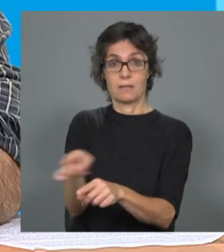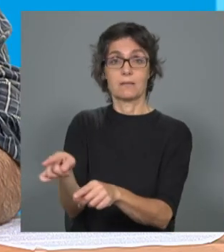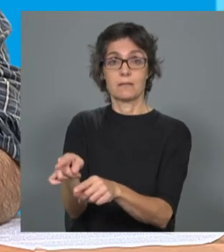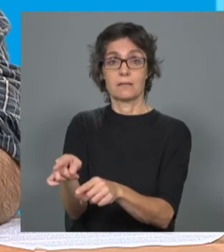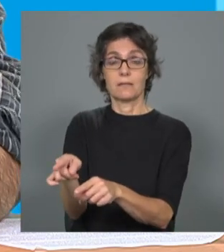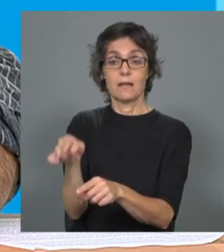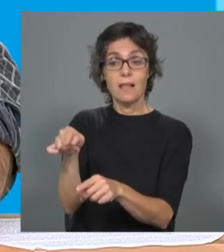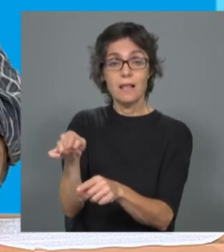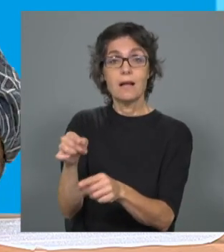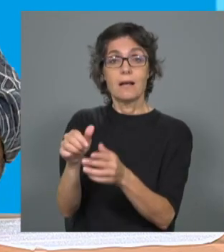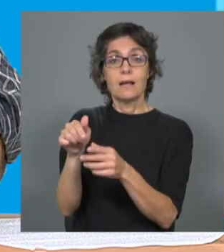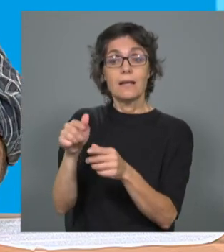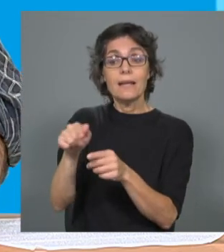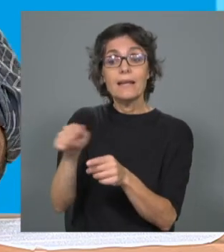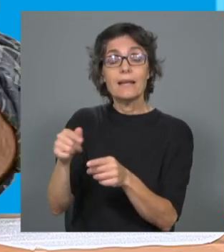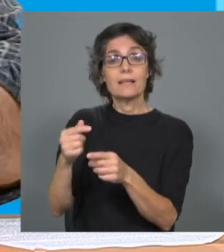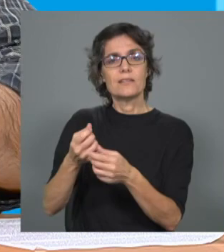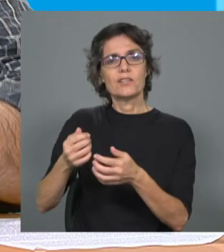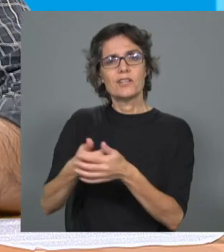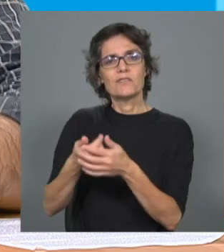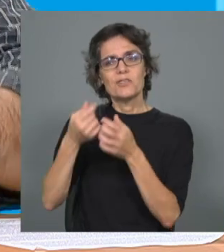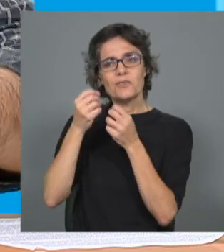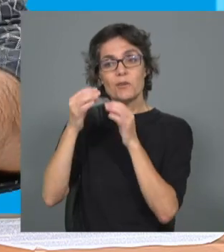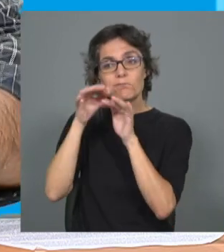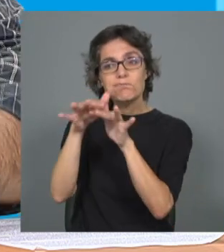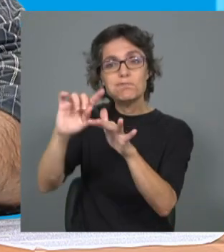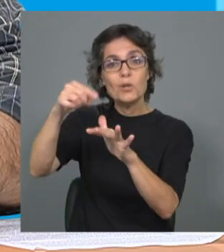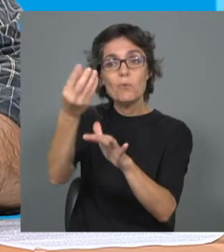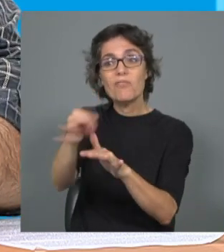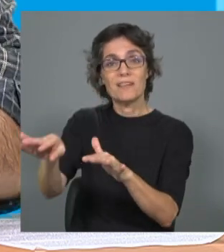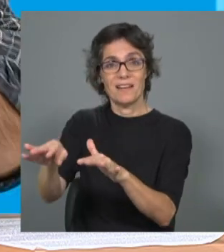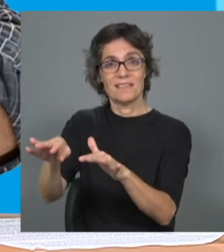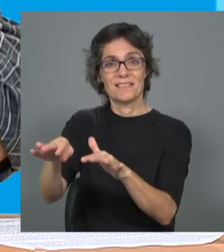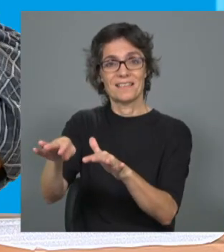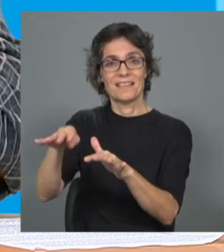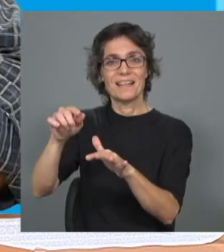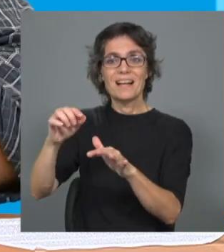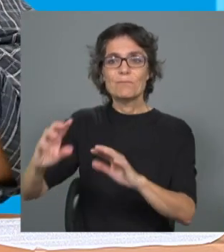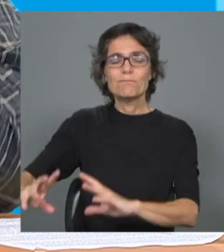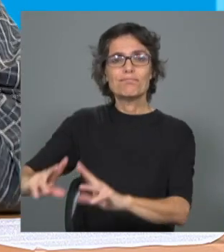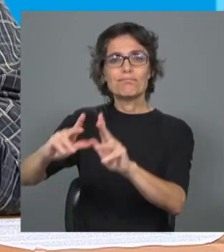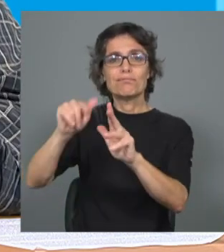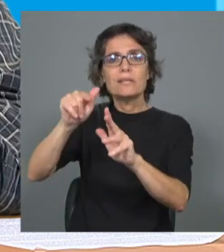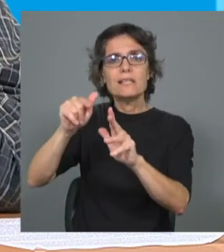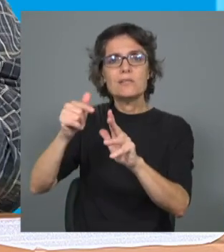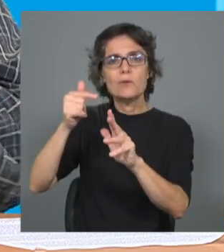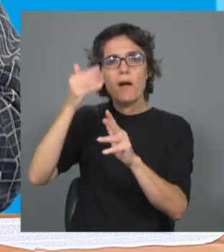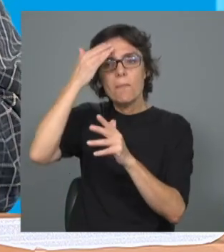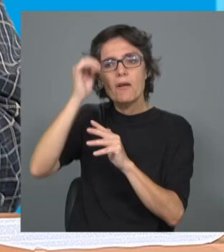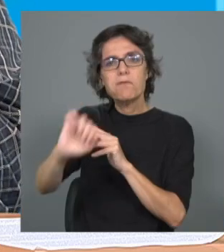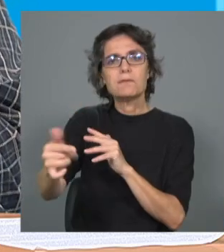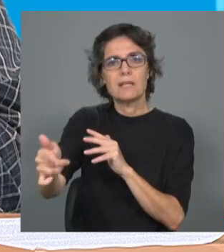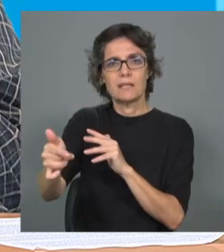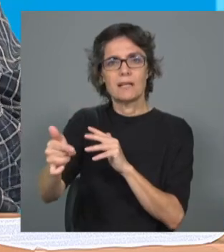vão promover a evangelização das crianças. As crianças são aquelas que vão ajudar as crianças a crescer, a trazer a novidade. Então